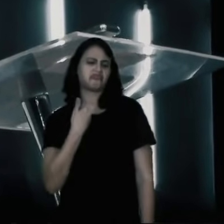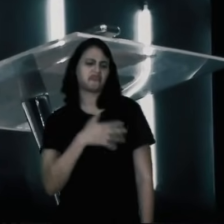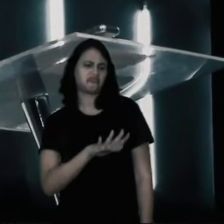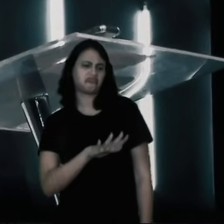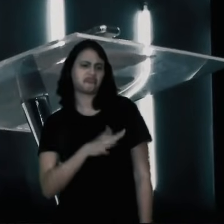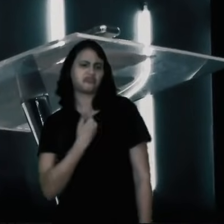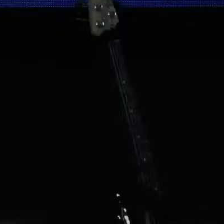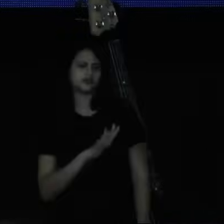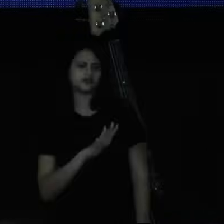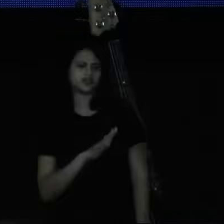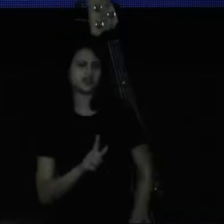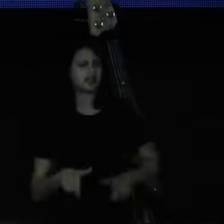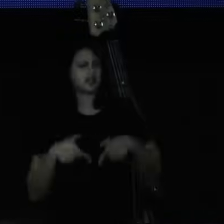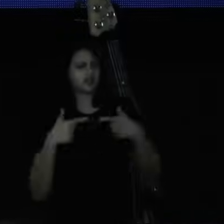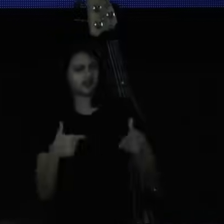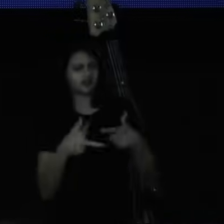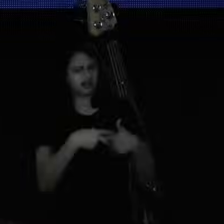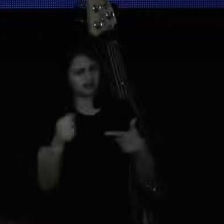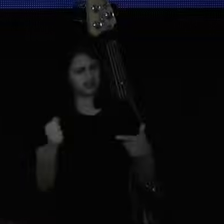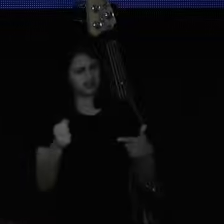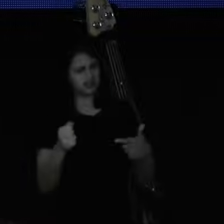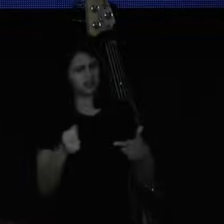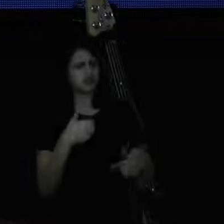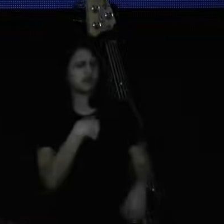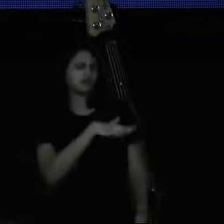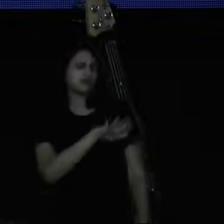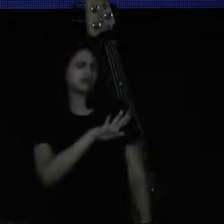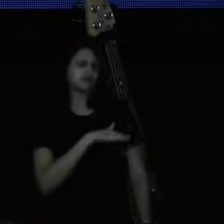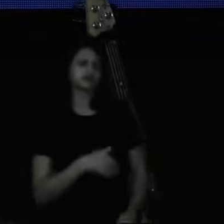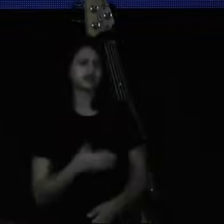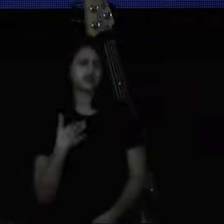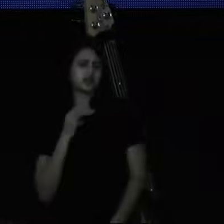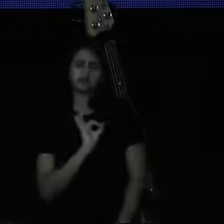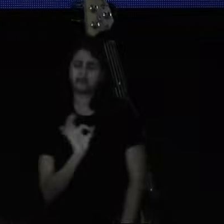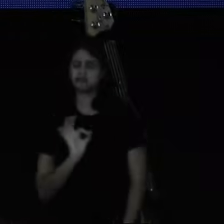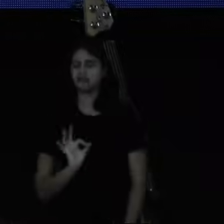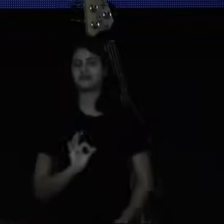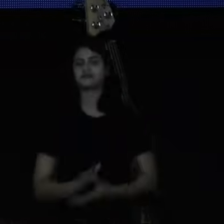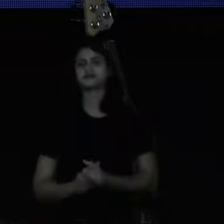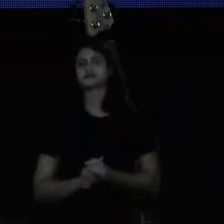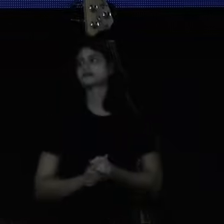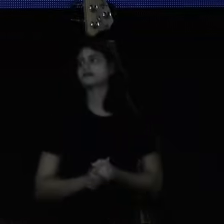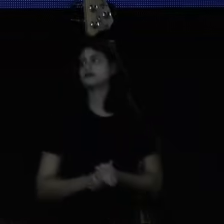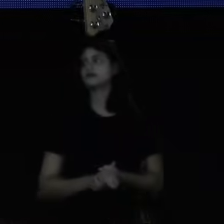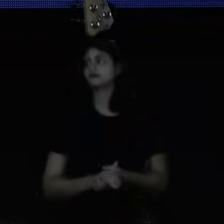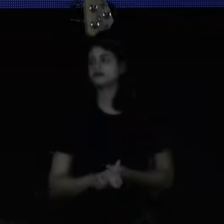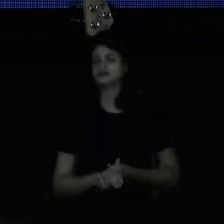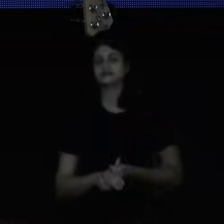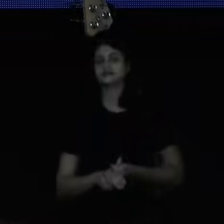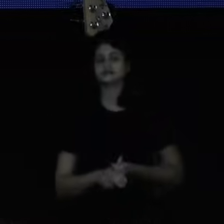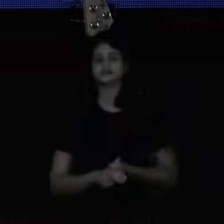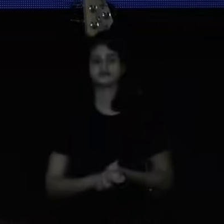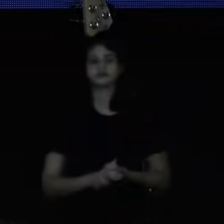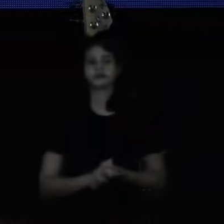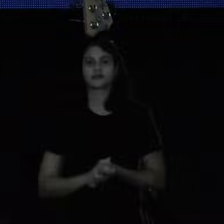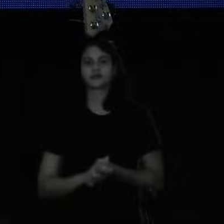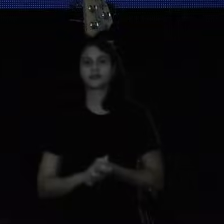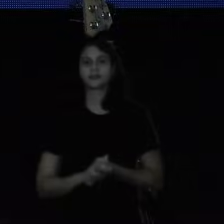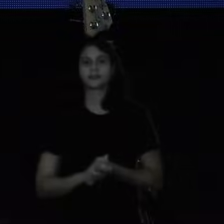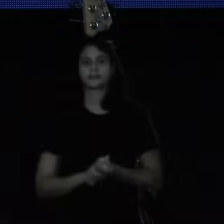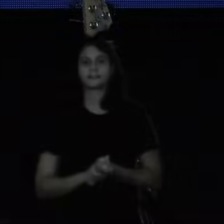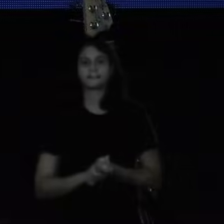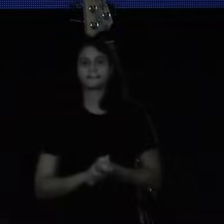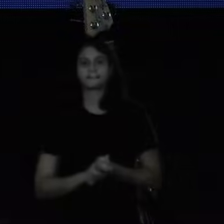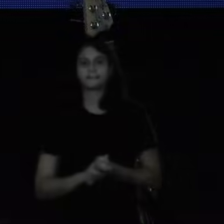vencer os amonitas? Vai lá, eu quero ver se vocês vão conseguir. Ah, não. Por mais que Jefté tinha todos